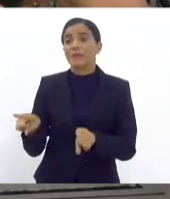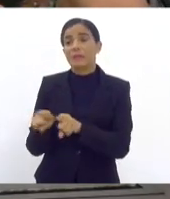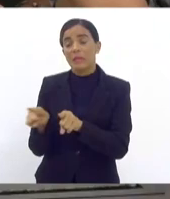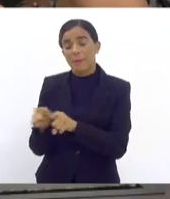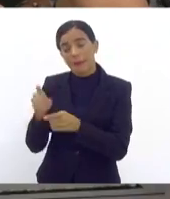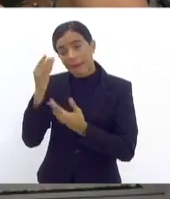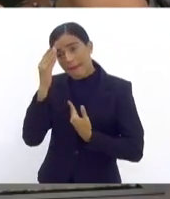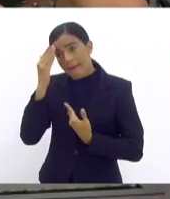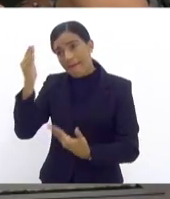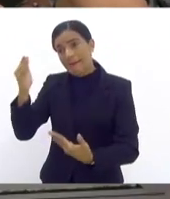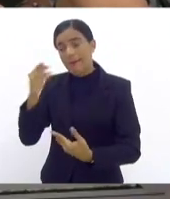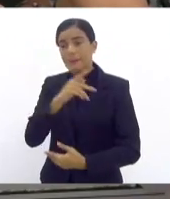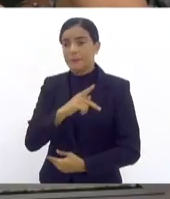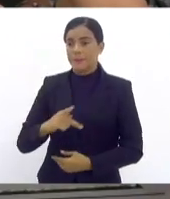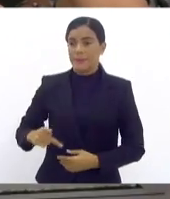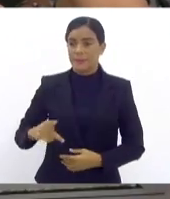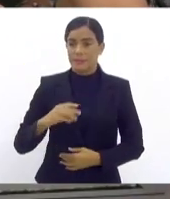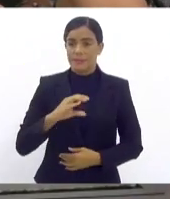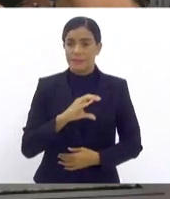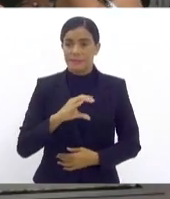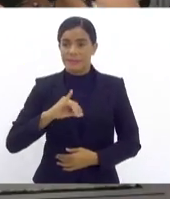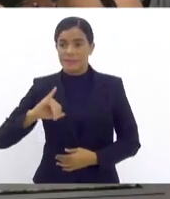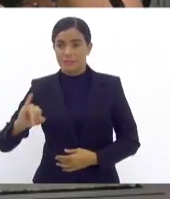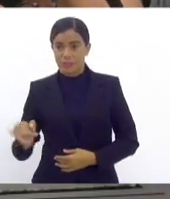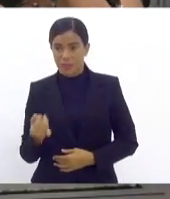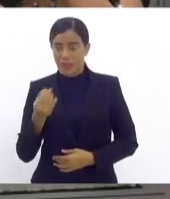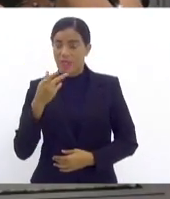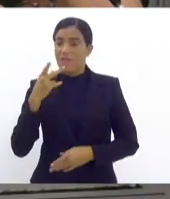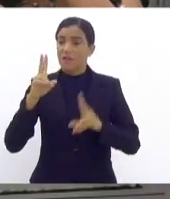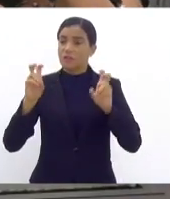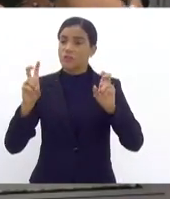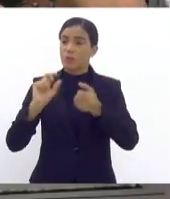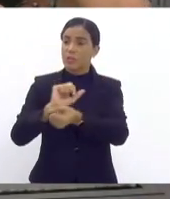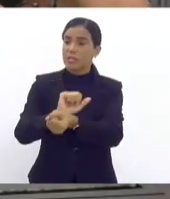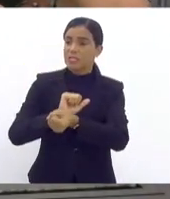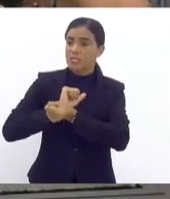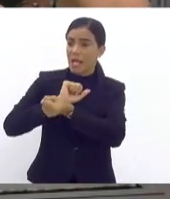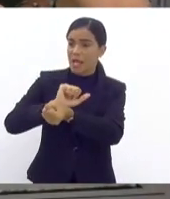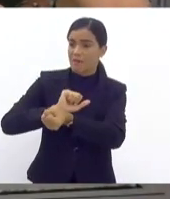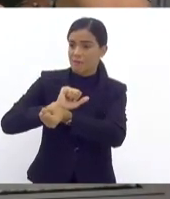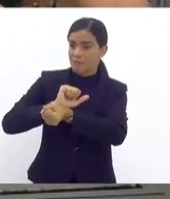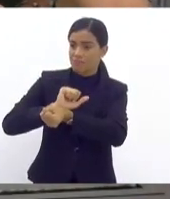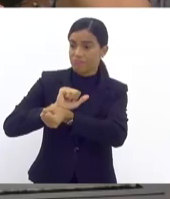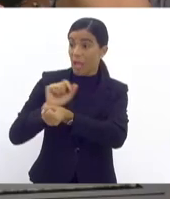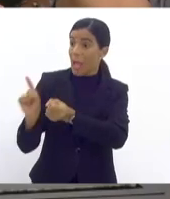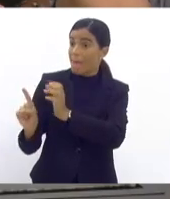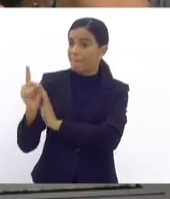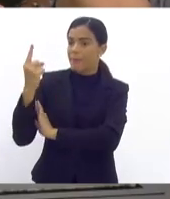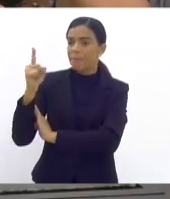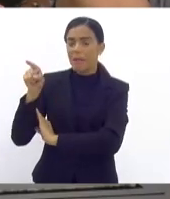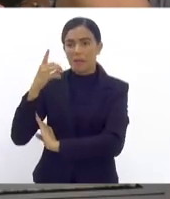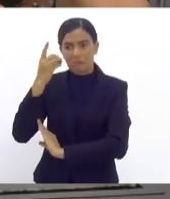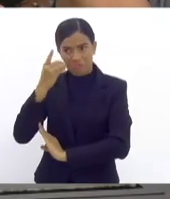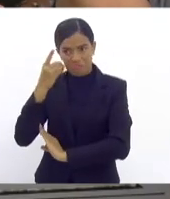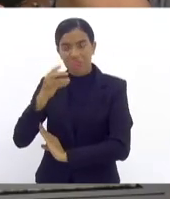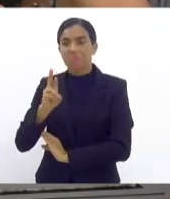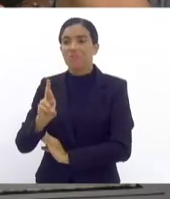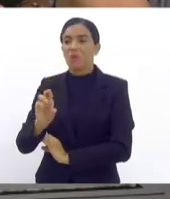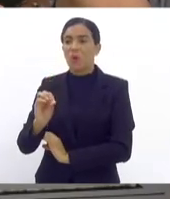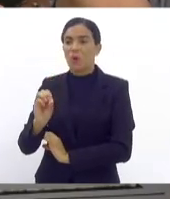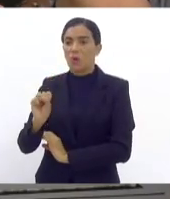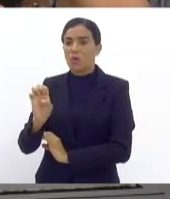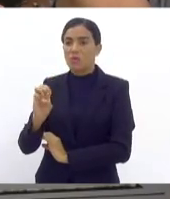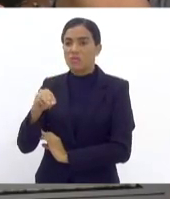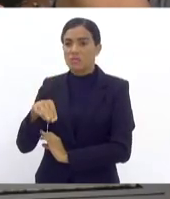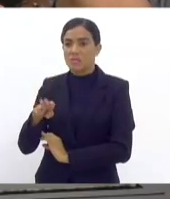Rosenberg, que haviam três projetos sobre a questão escravista. Sim. E o primeiro era do Rosenberg. E eu até falei com Vossa Excelência, com o